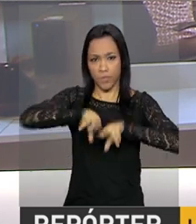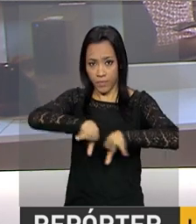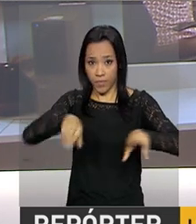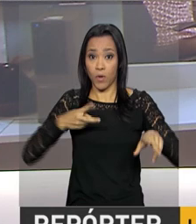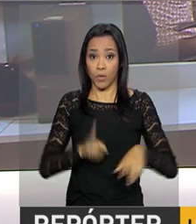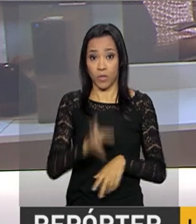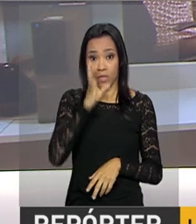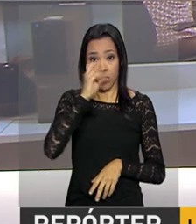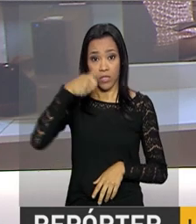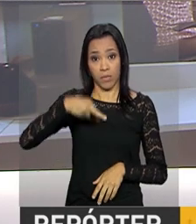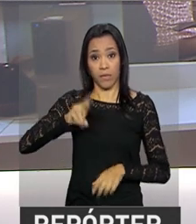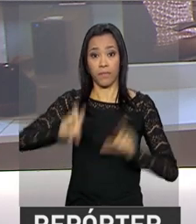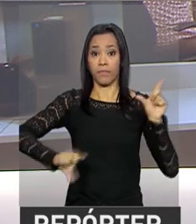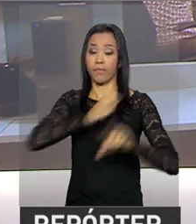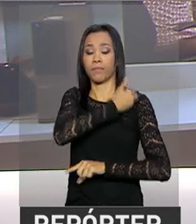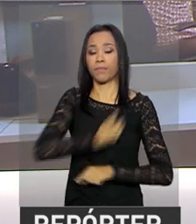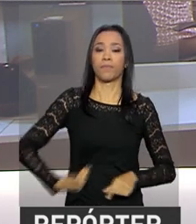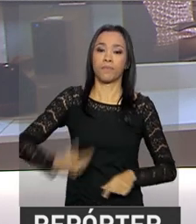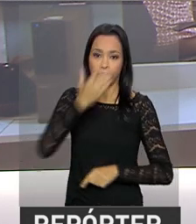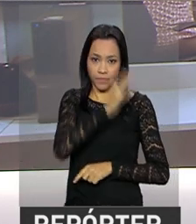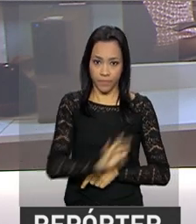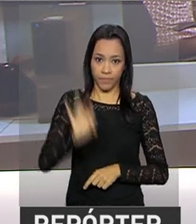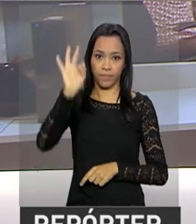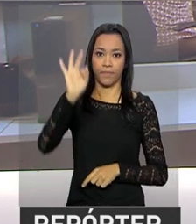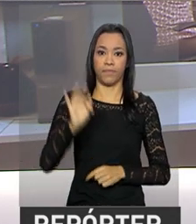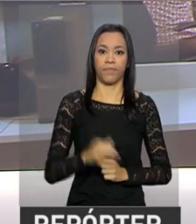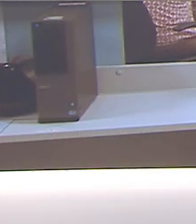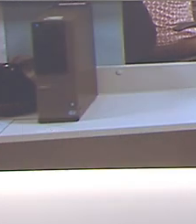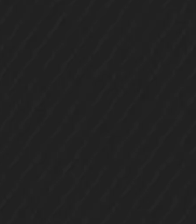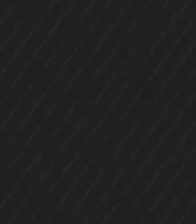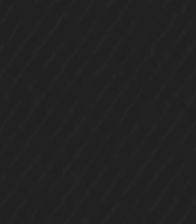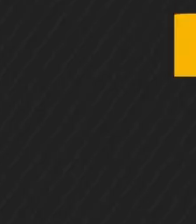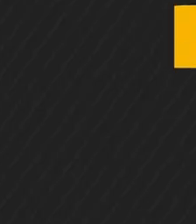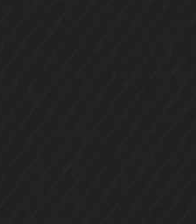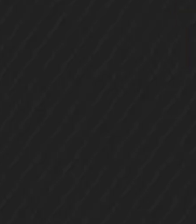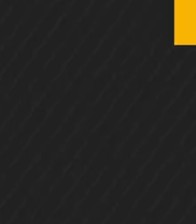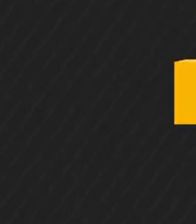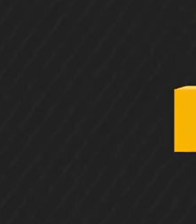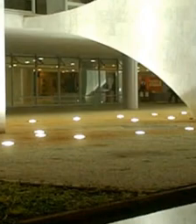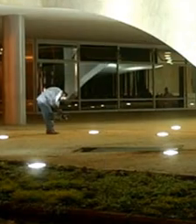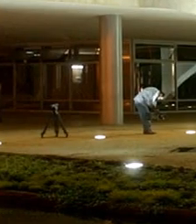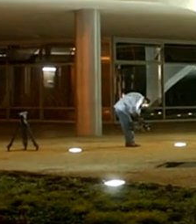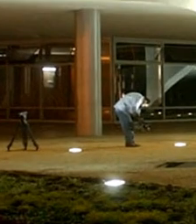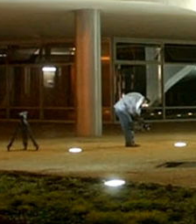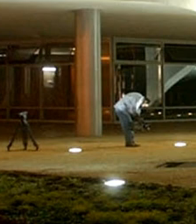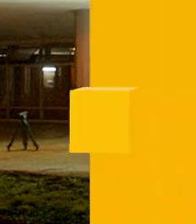Continue com a gente aqui na NBR, a TV do Governo Federal.